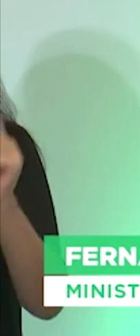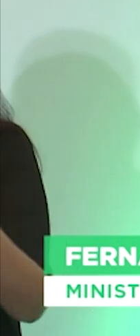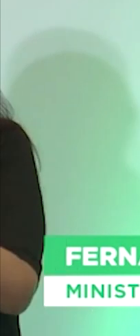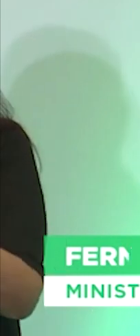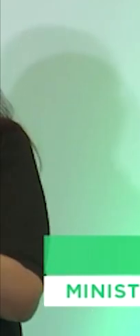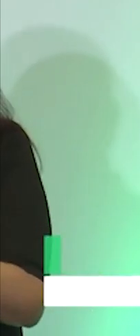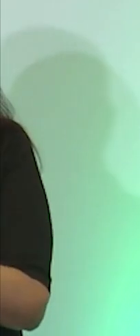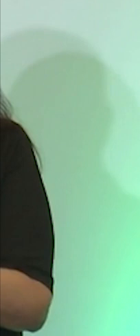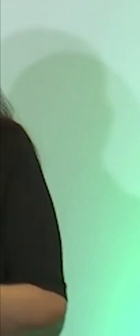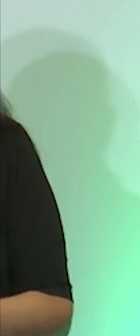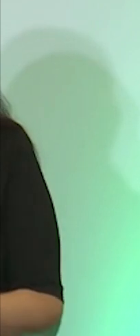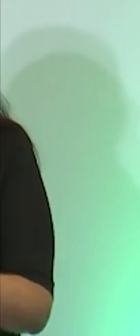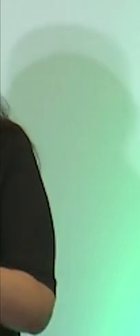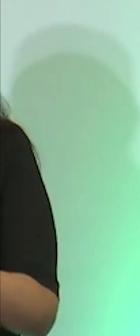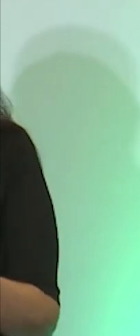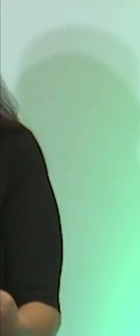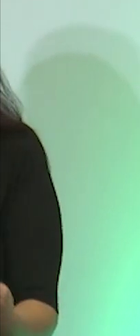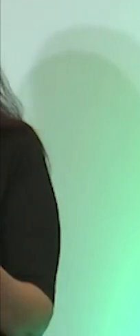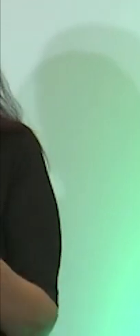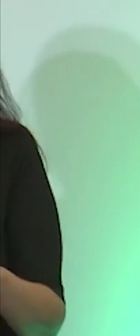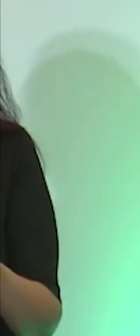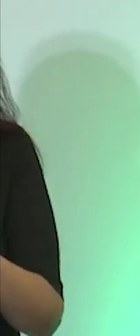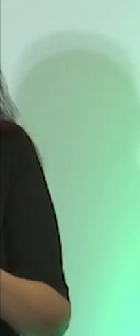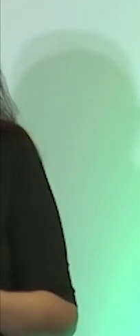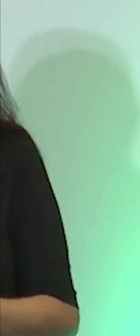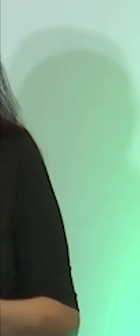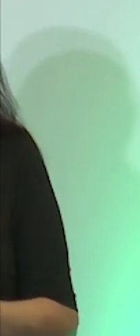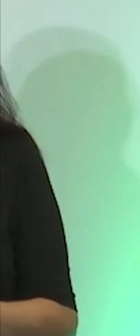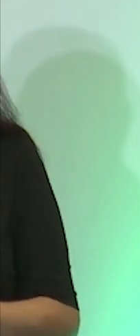a escala e com os desafios que ela coloca.